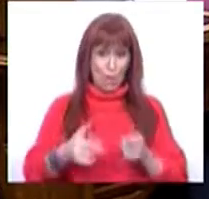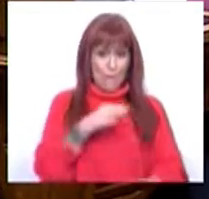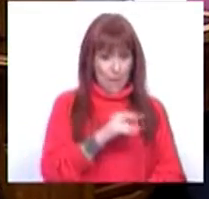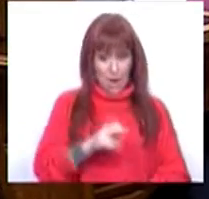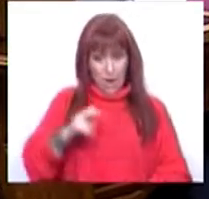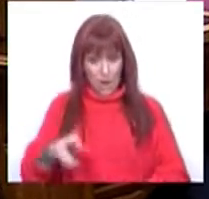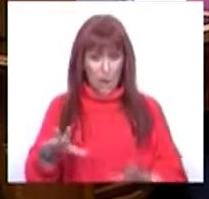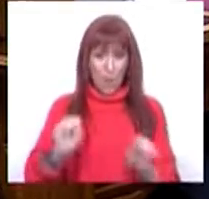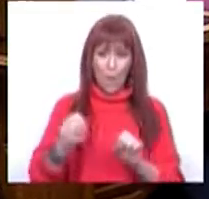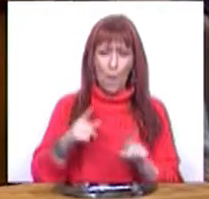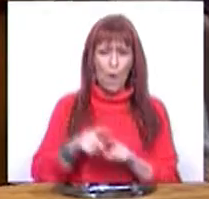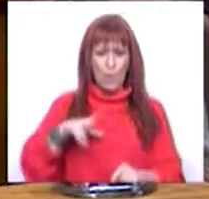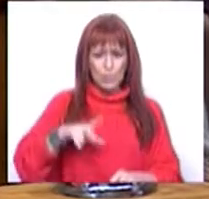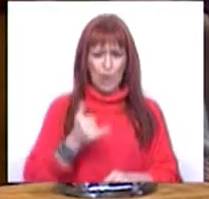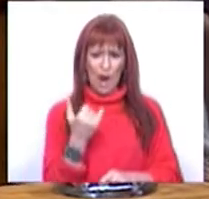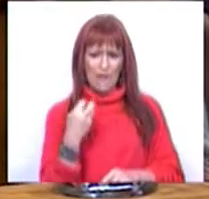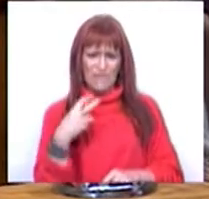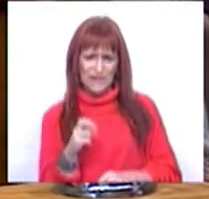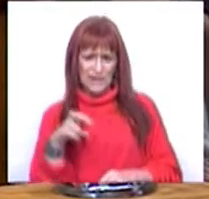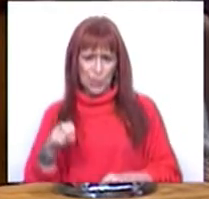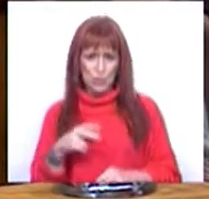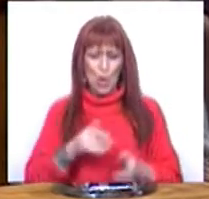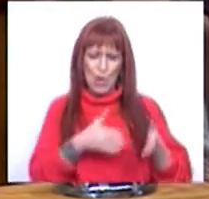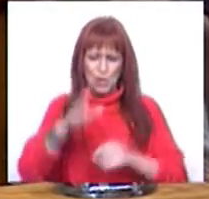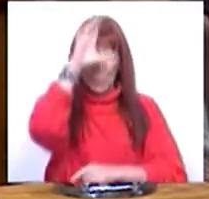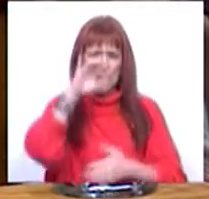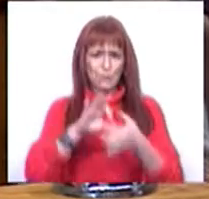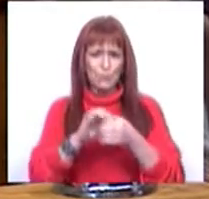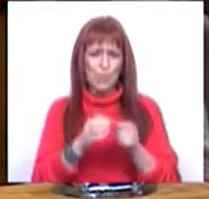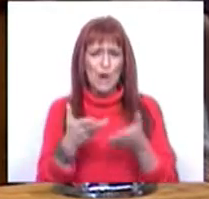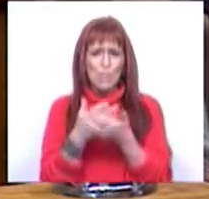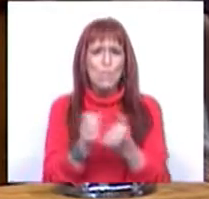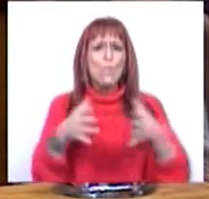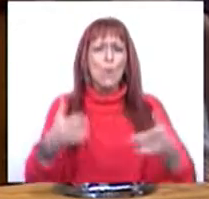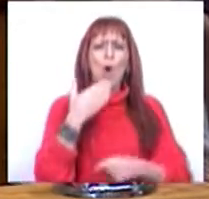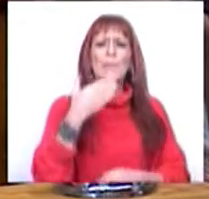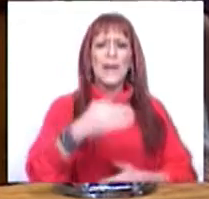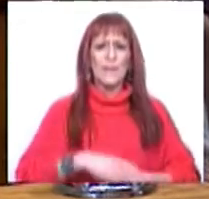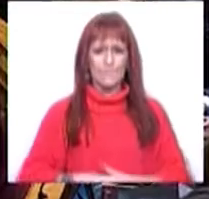e Resiliência, quer no Portugal 2030, quer na estratégia do Governo para o crescimento económico. Muito obrigado.